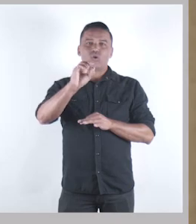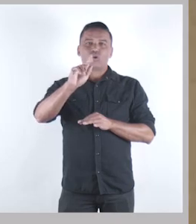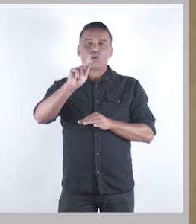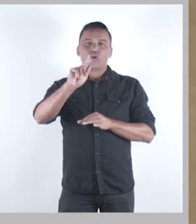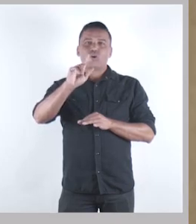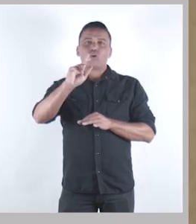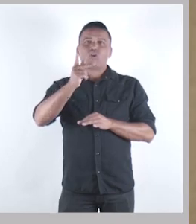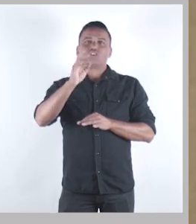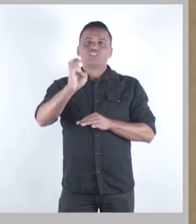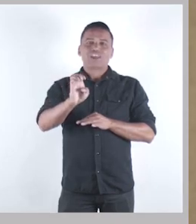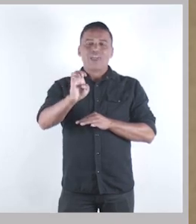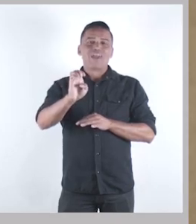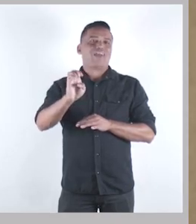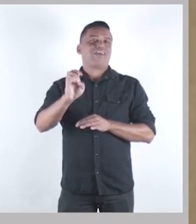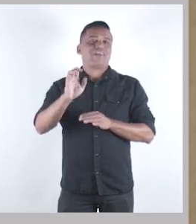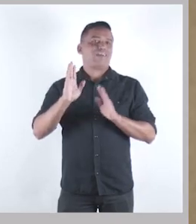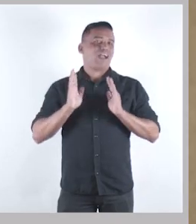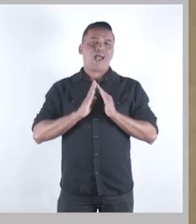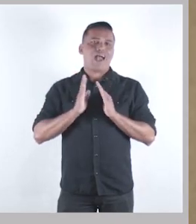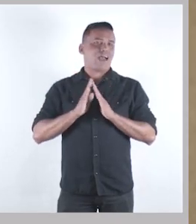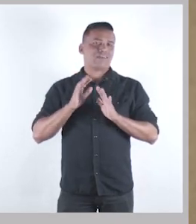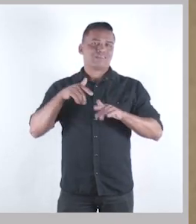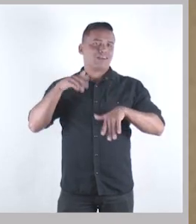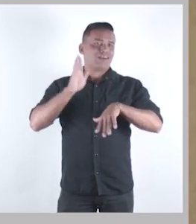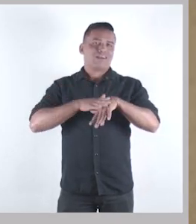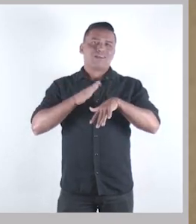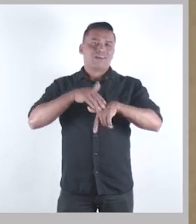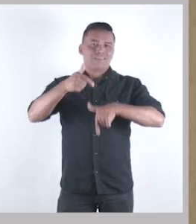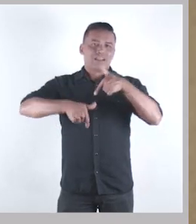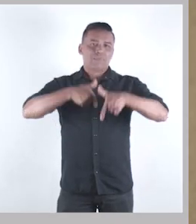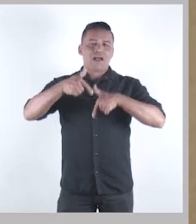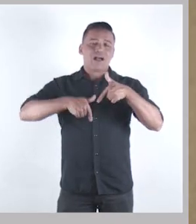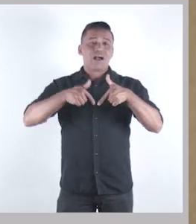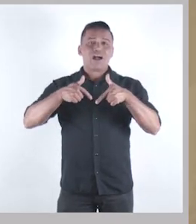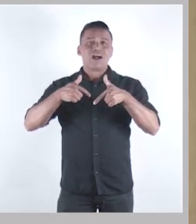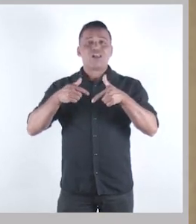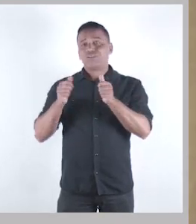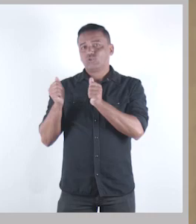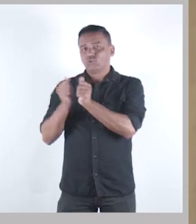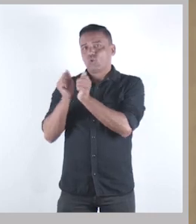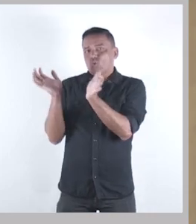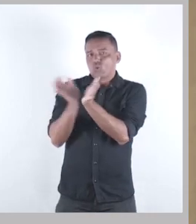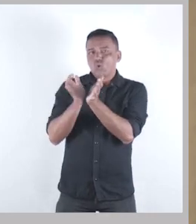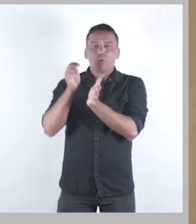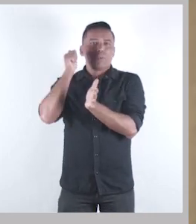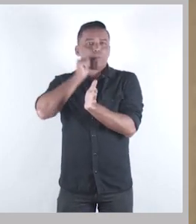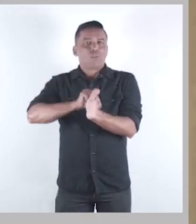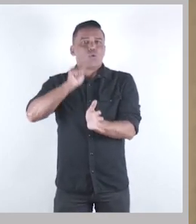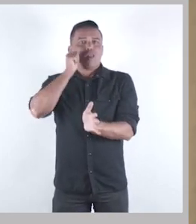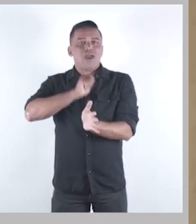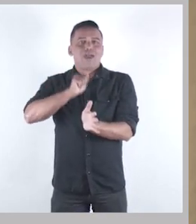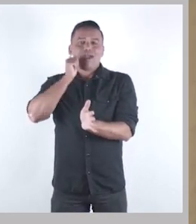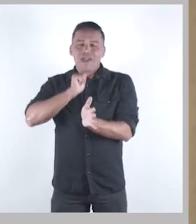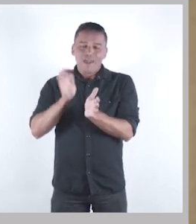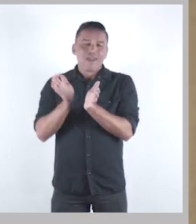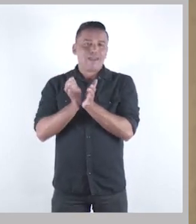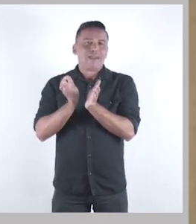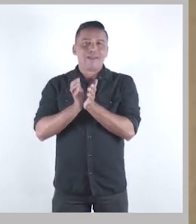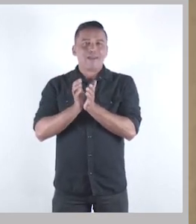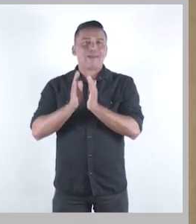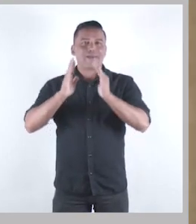de trabalho caseiro, e depois juntou-se com outras mulheres da